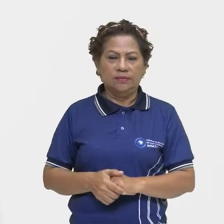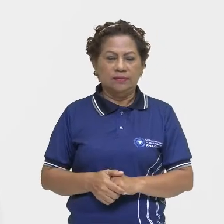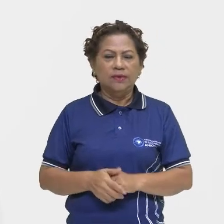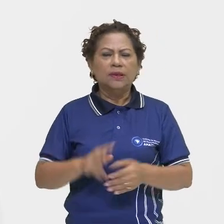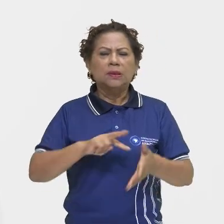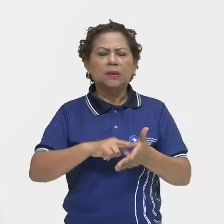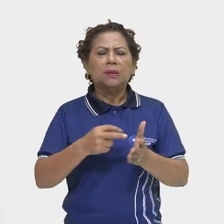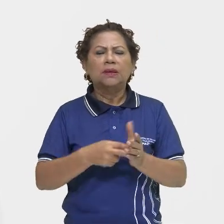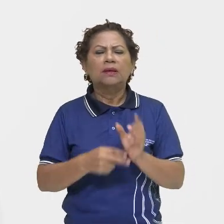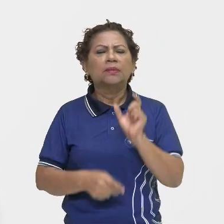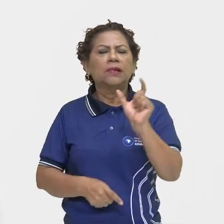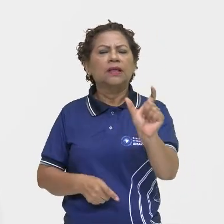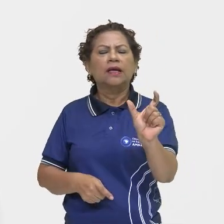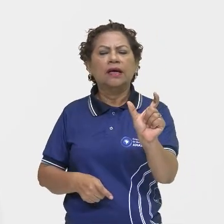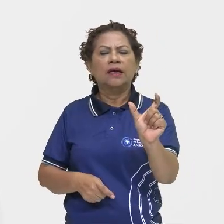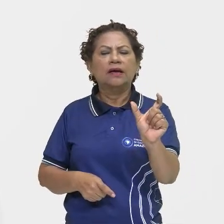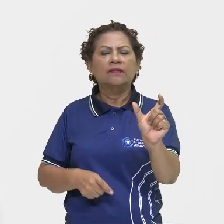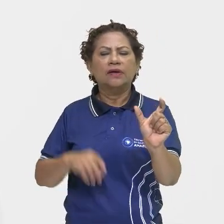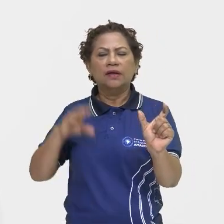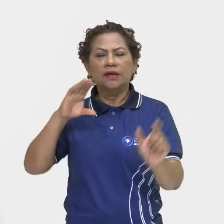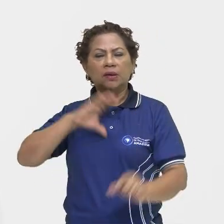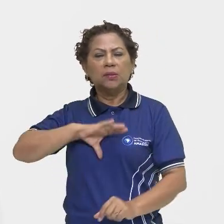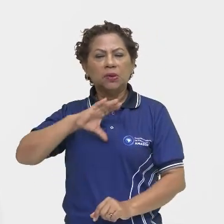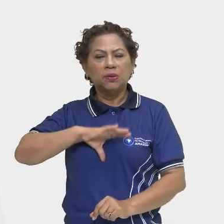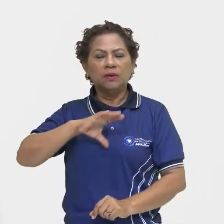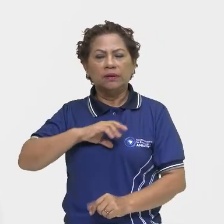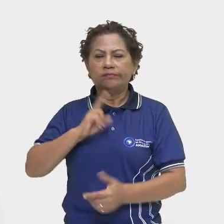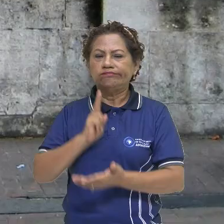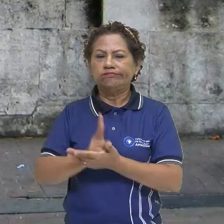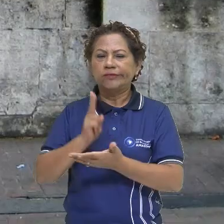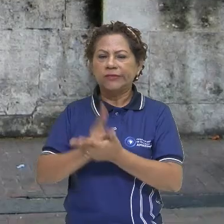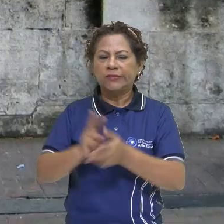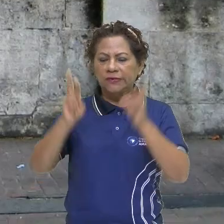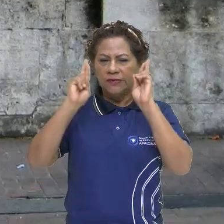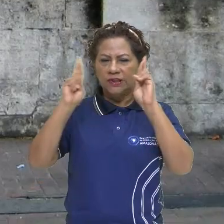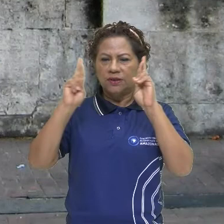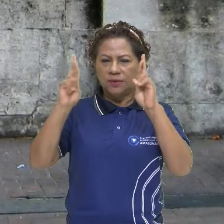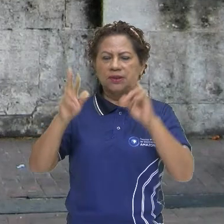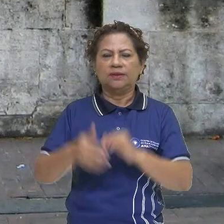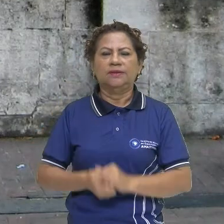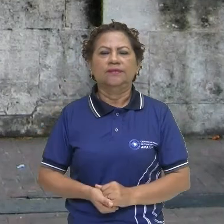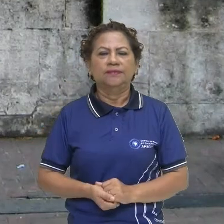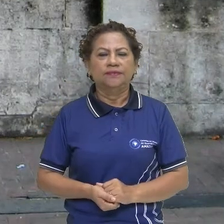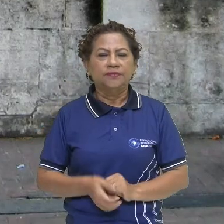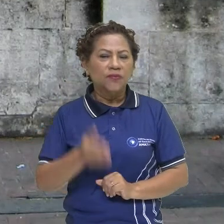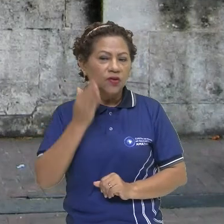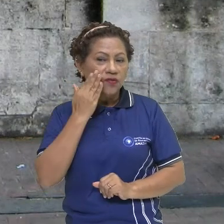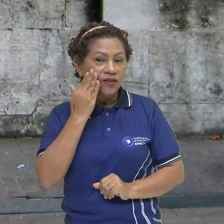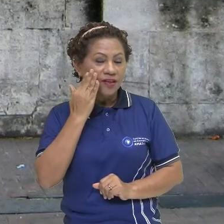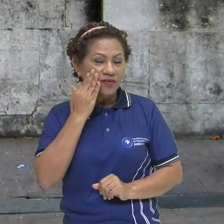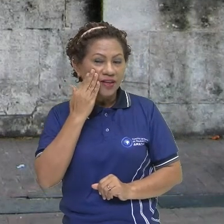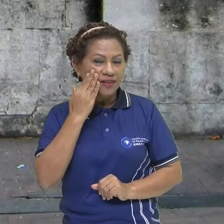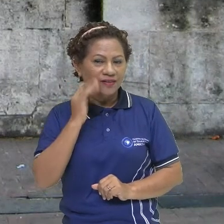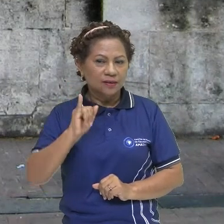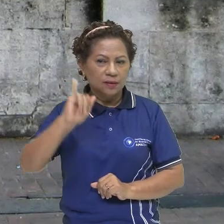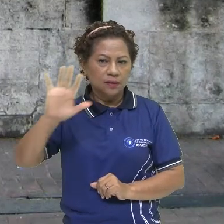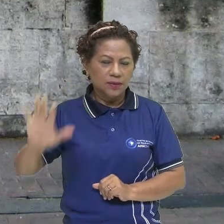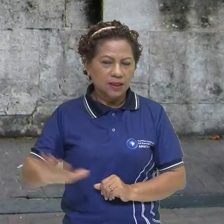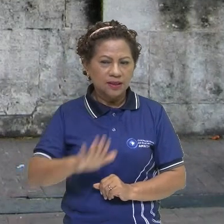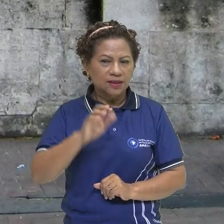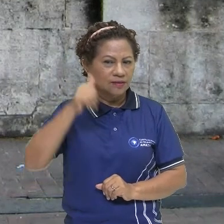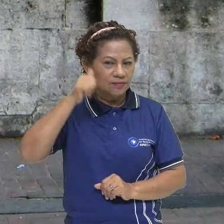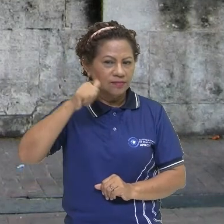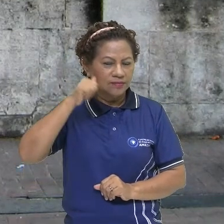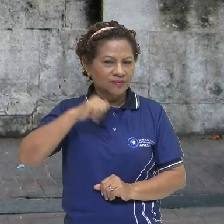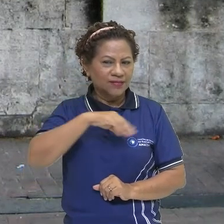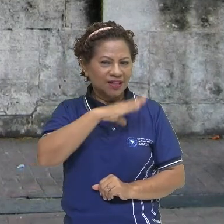há esperança. E a gente trouxe aqui para a sala a garota com balão, que é um do grafite.